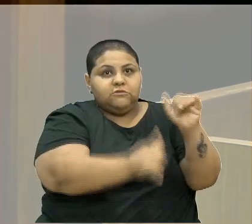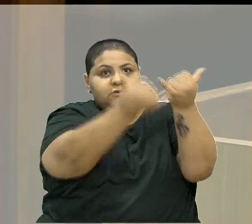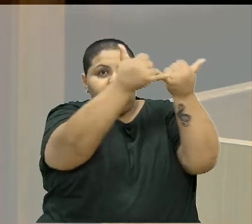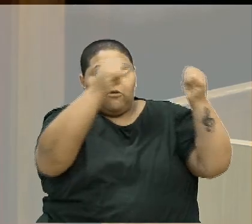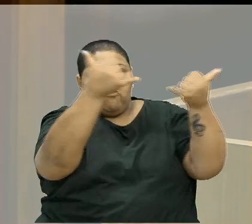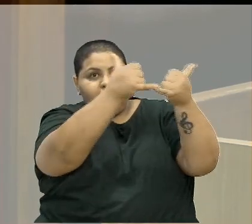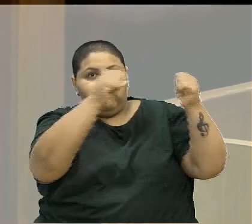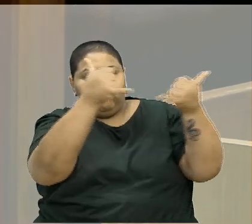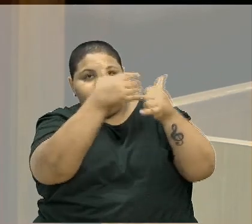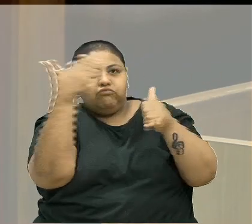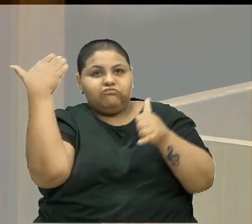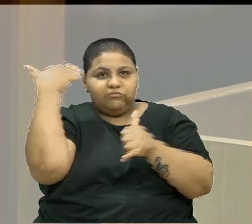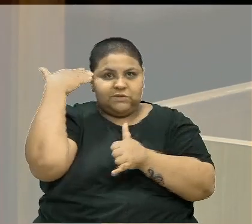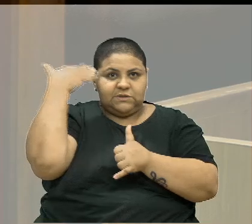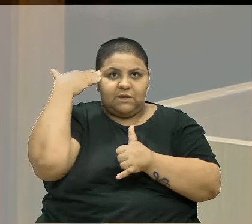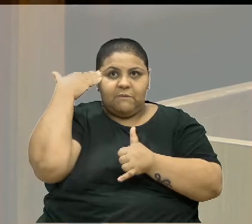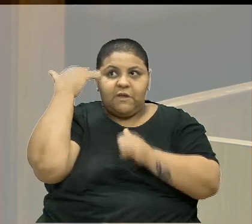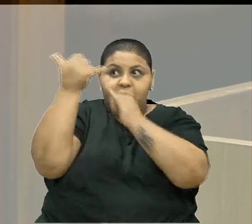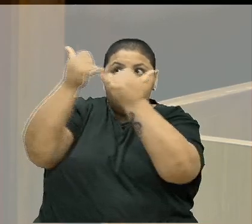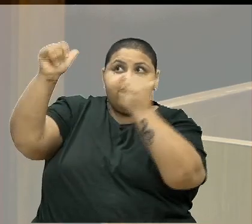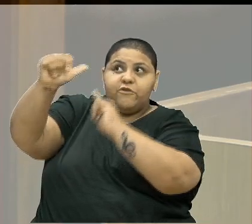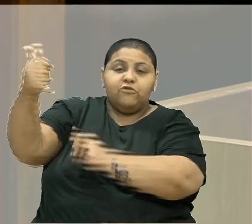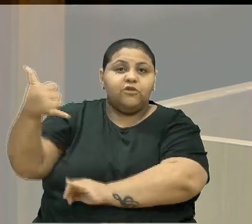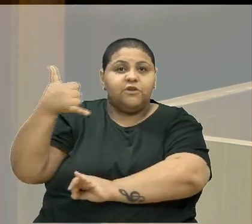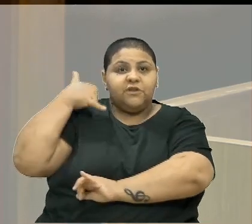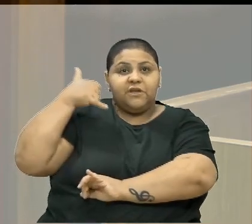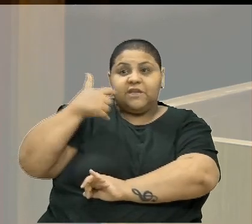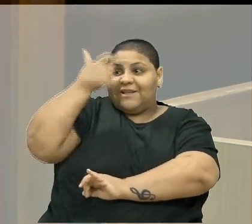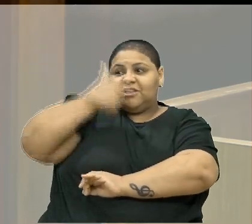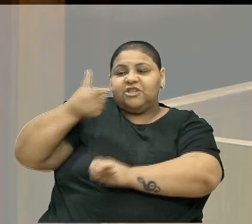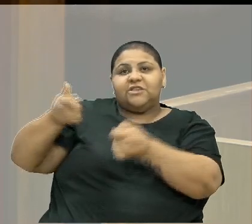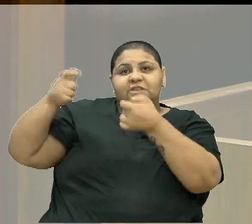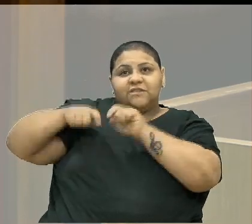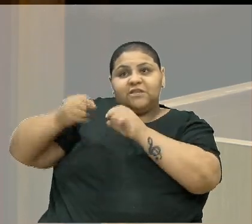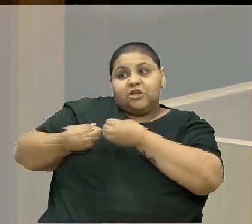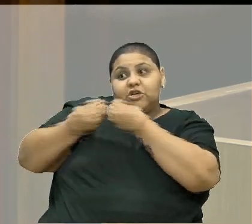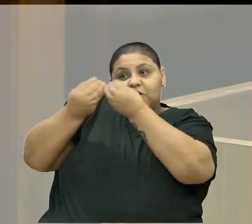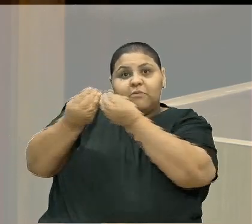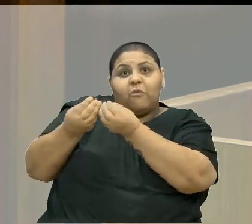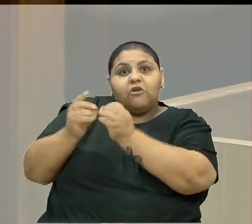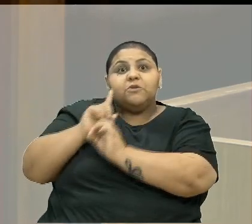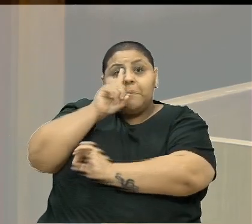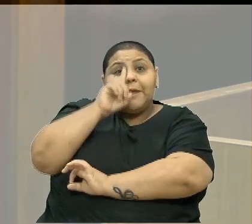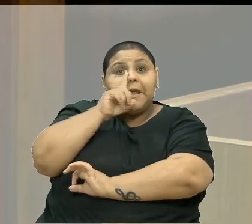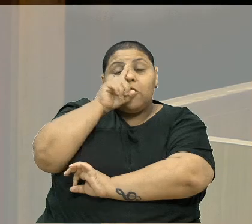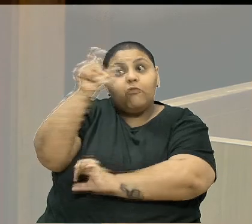de transmissão nas cidades, quando considerem necessário e que ofereçam risco,